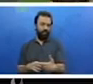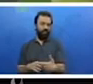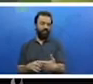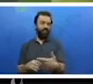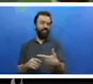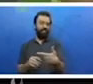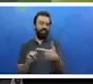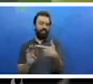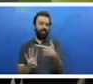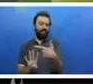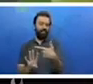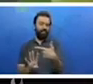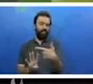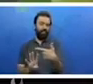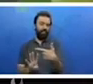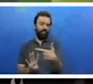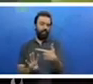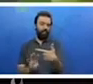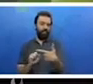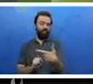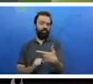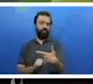Vai dar 4, se eu não me engano.